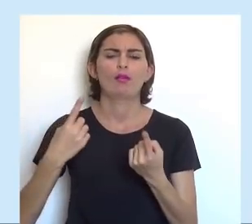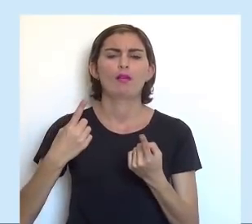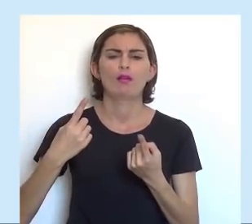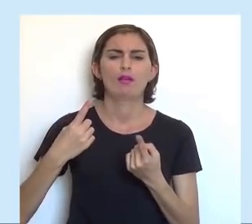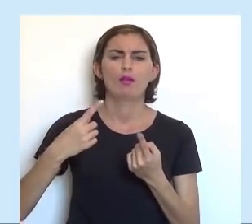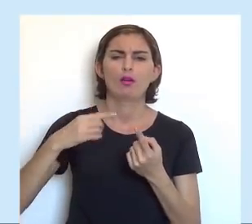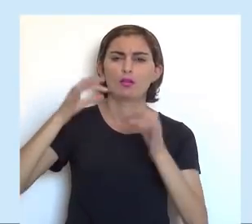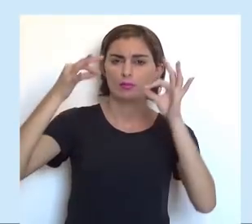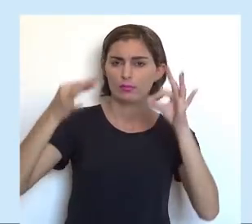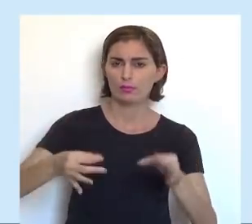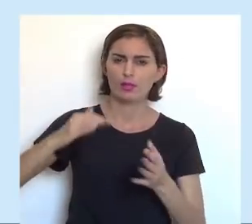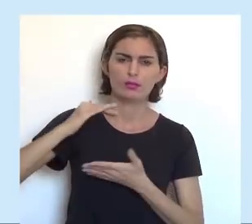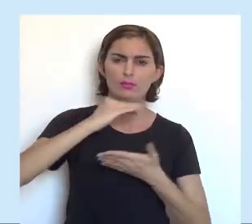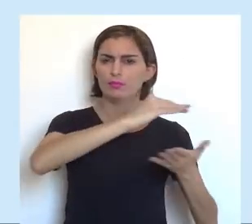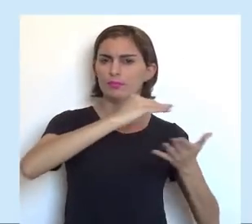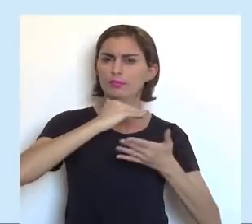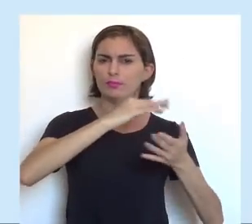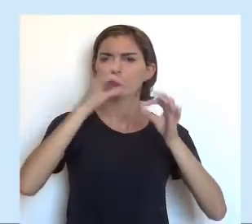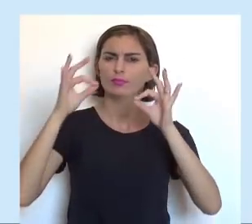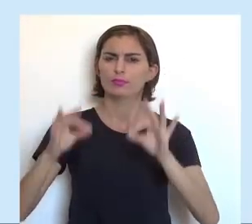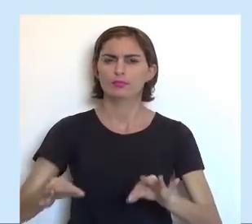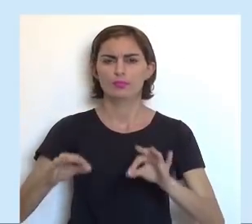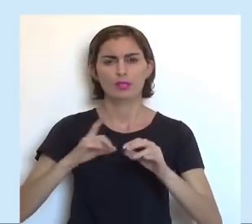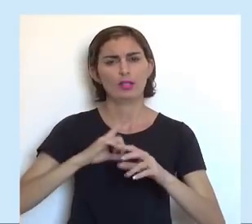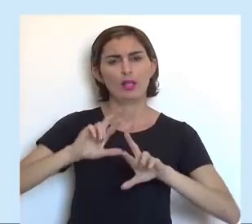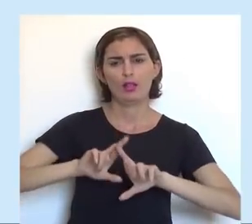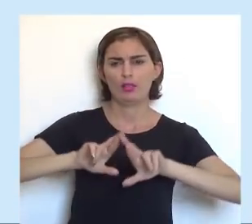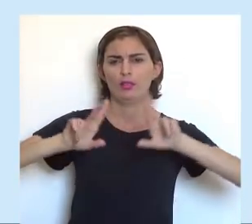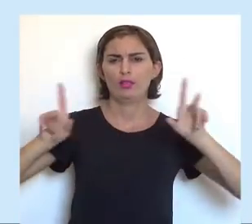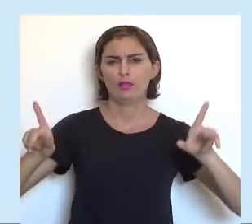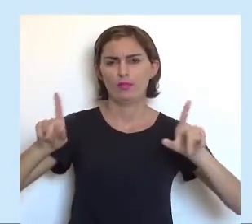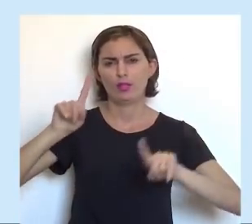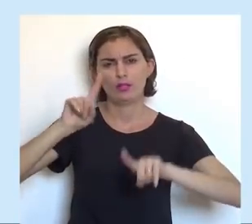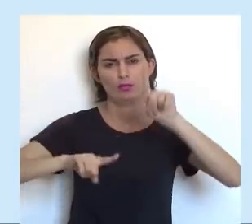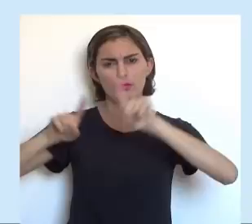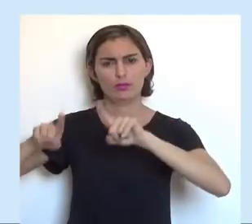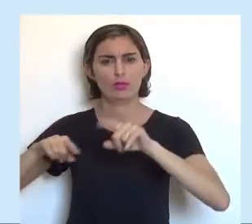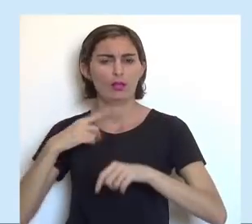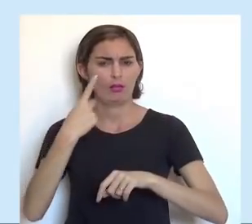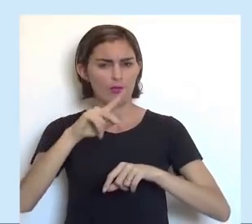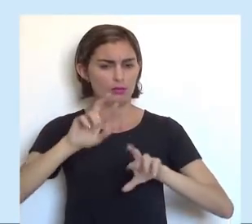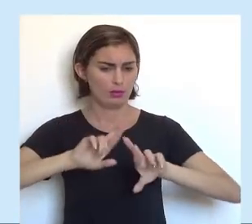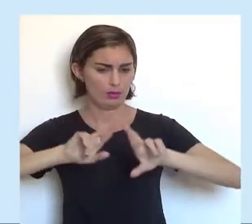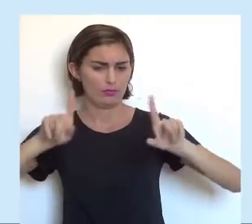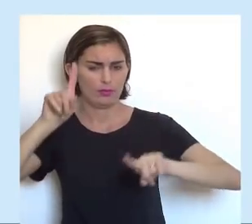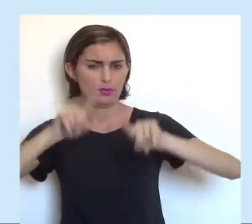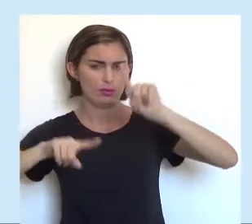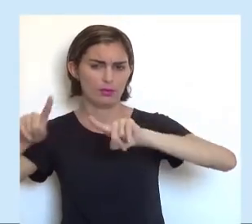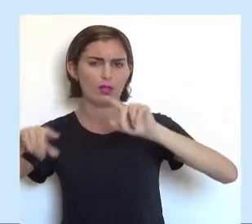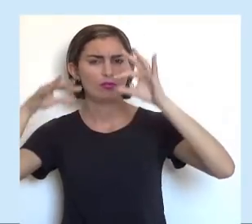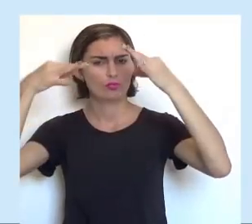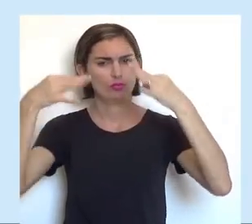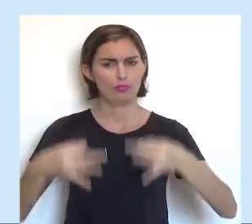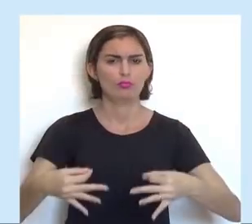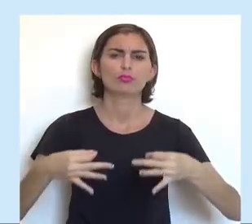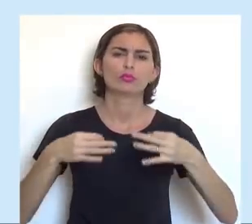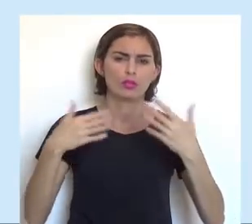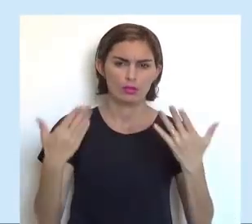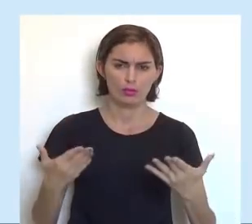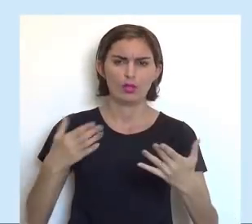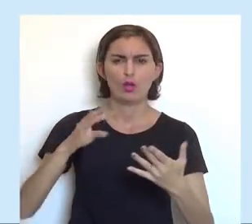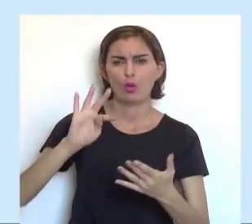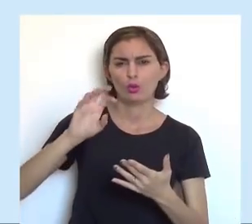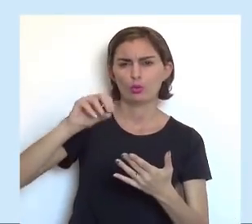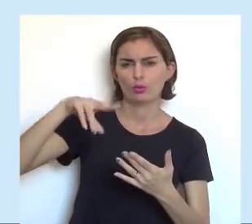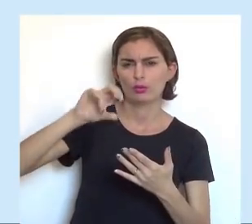é de forma correta destinada. Então existe uma diferença percentual. Essa diferença percentual é justamente